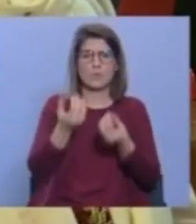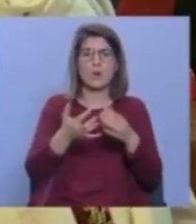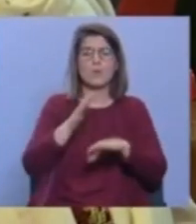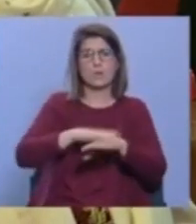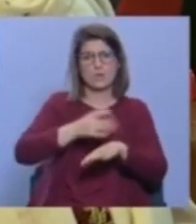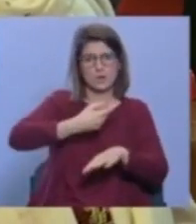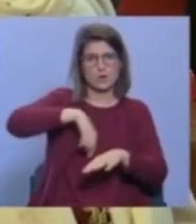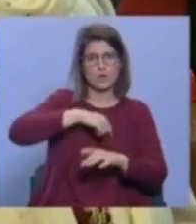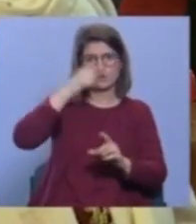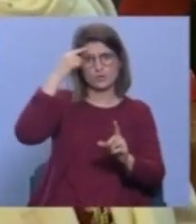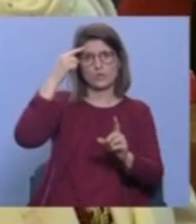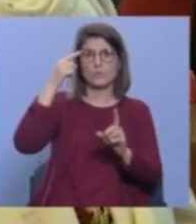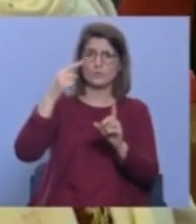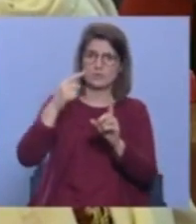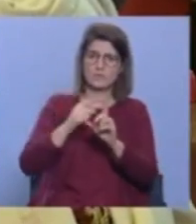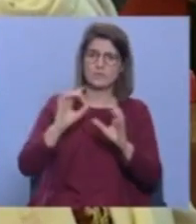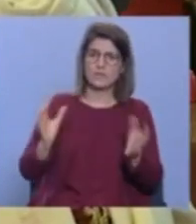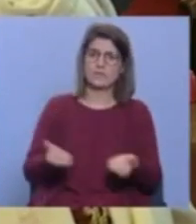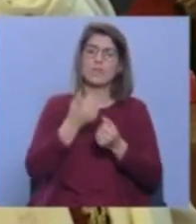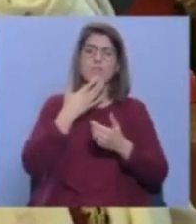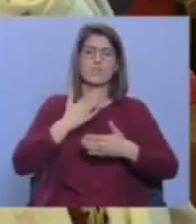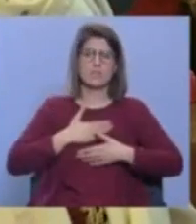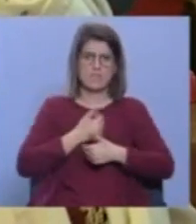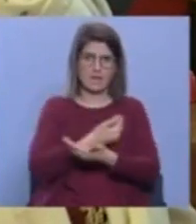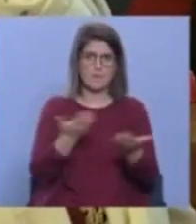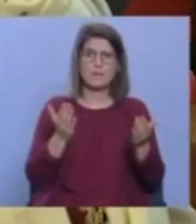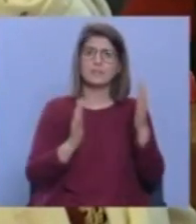salvação, desceu dos céus e